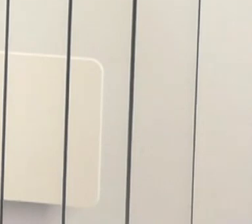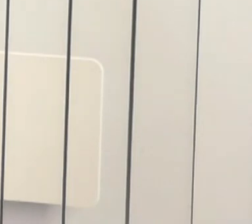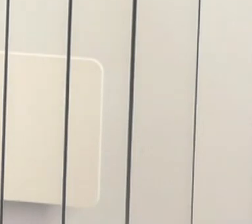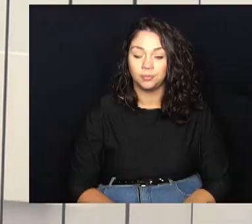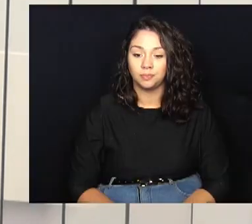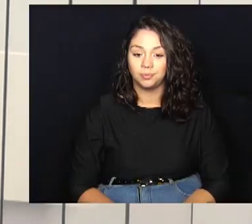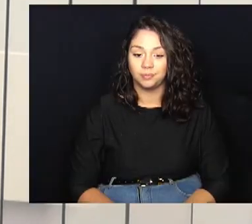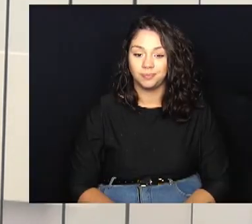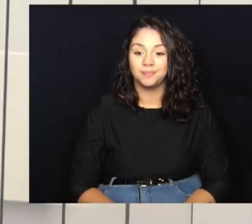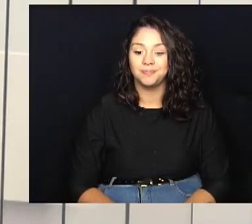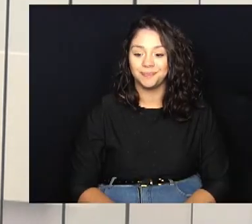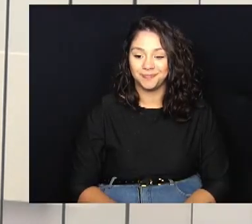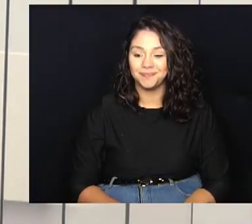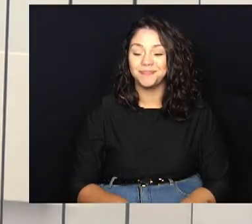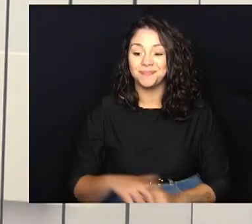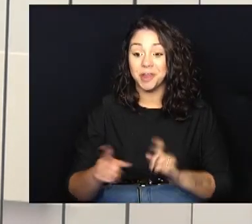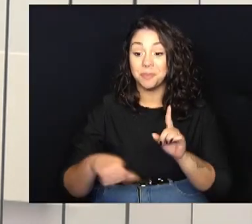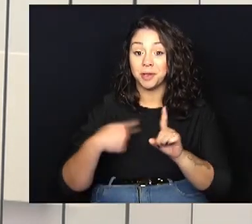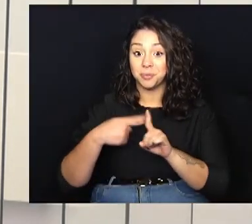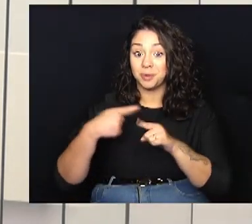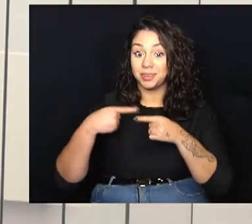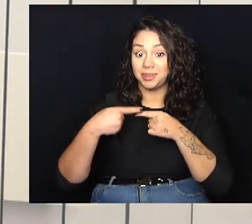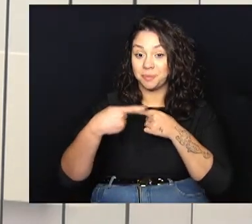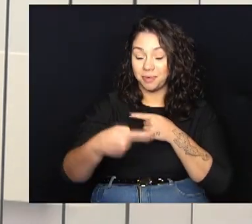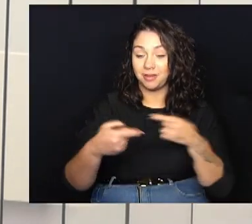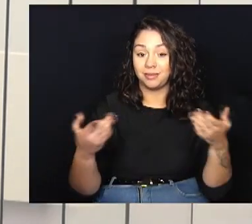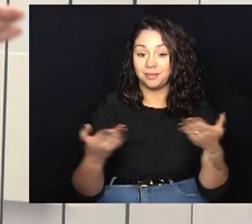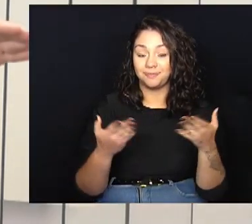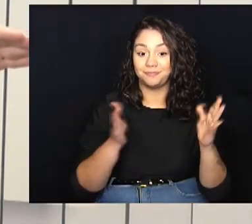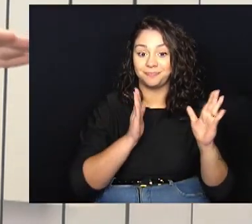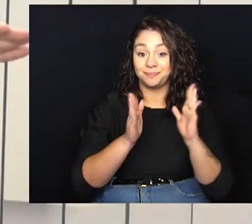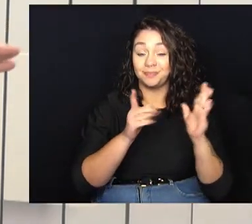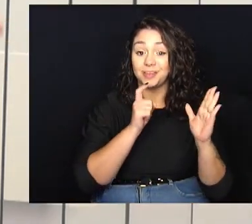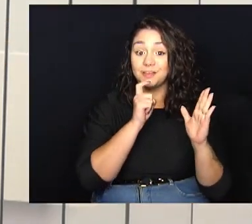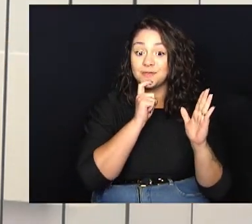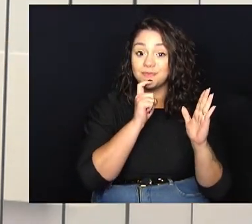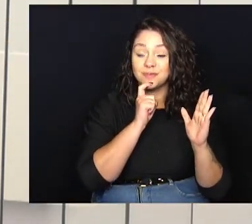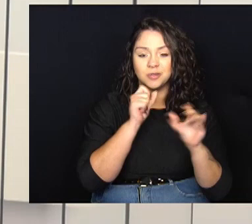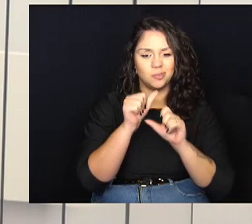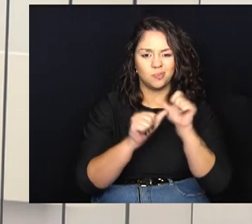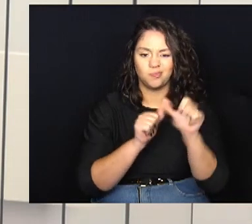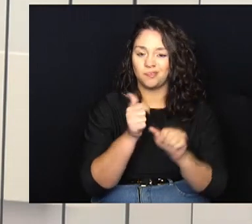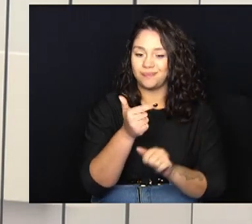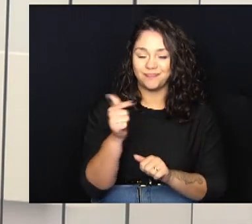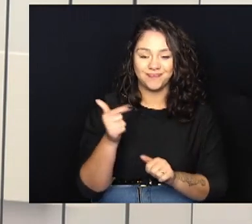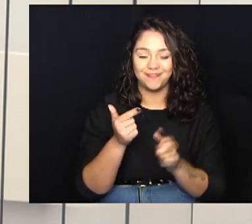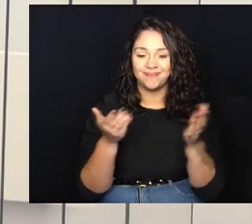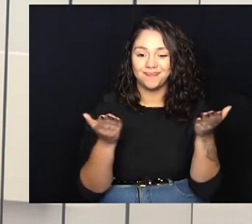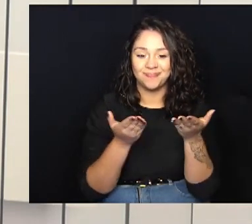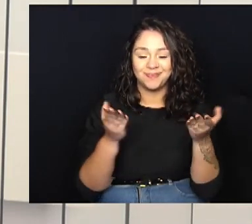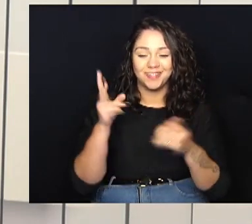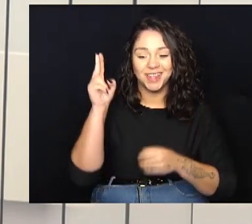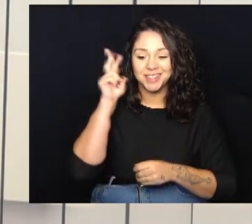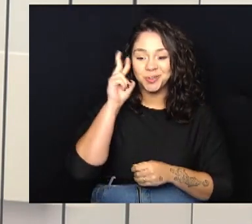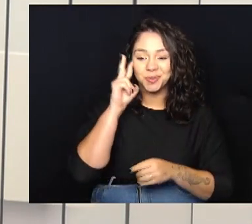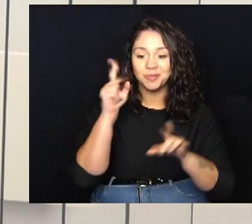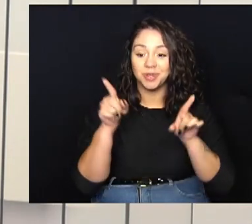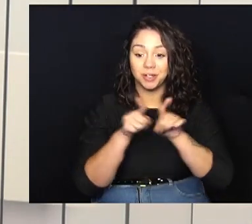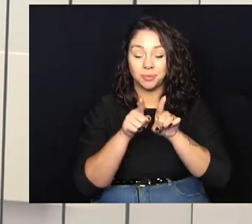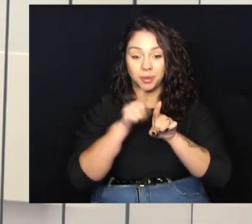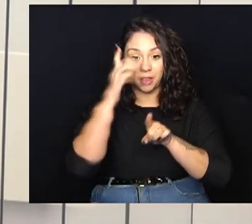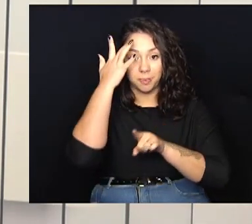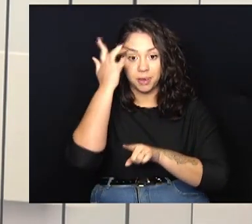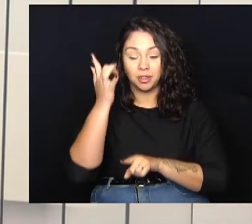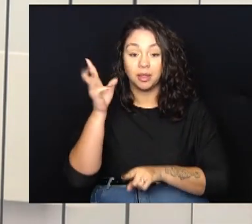mais uma semana de inverno começando e não temos mudanças viu tanto hoje segunda-feira como amanhã